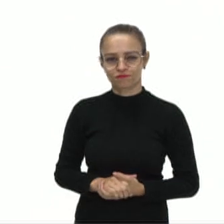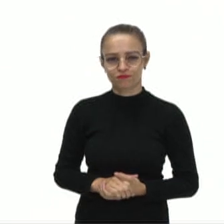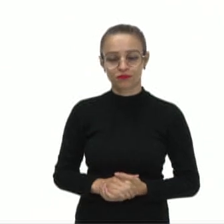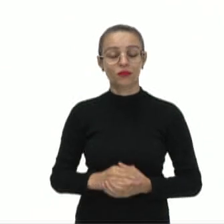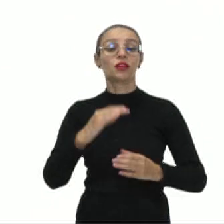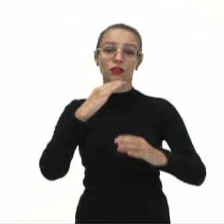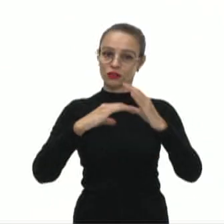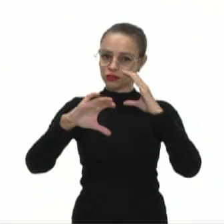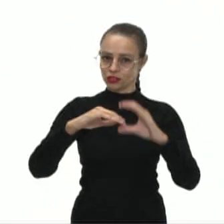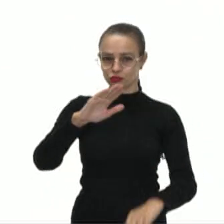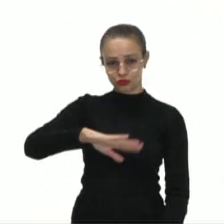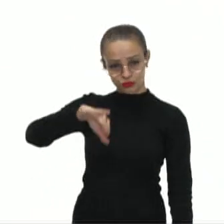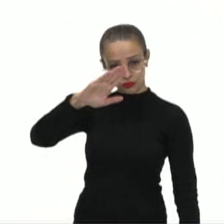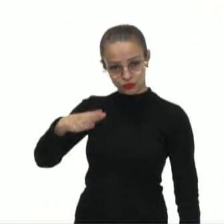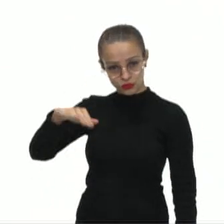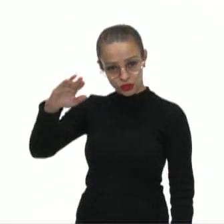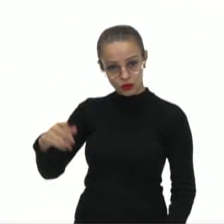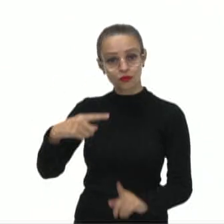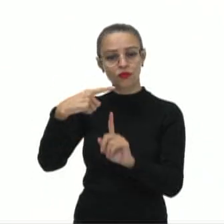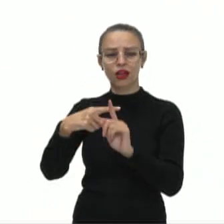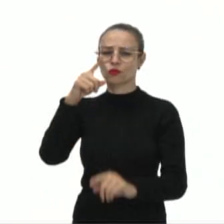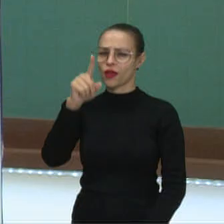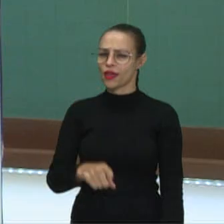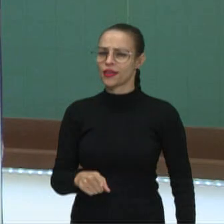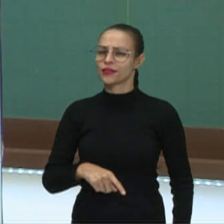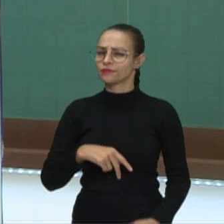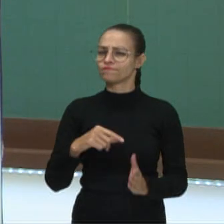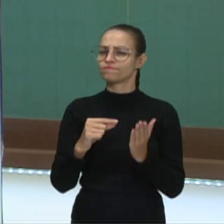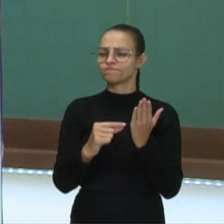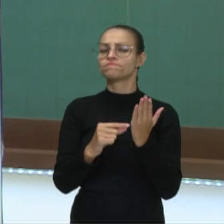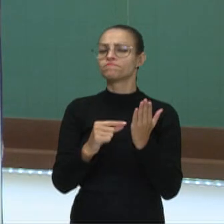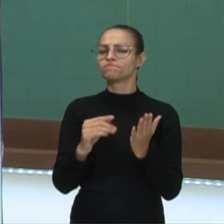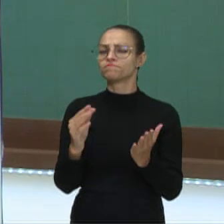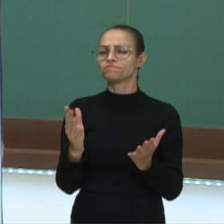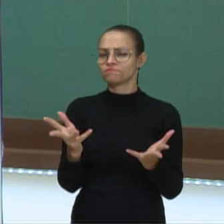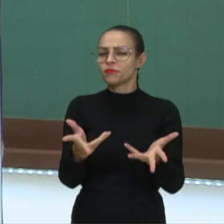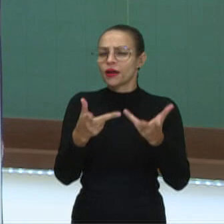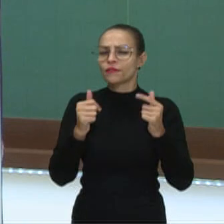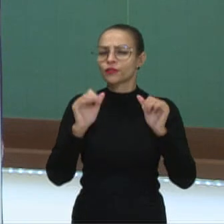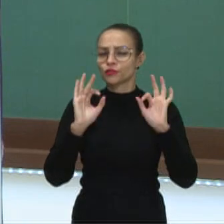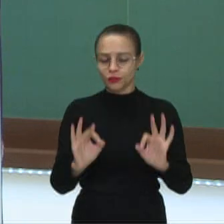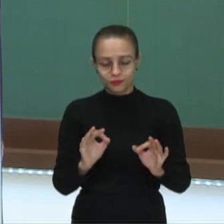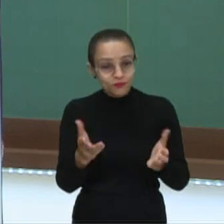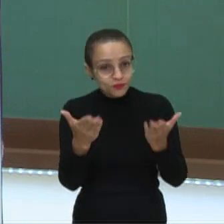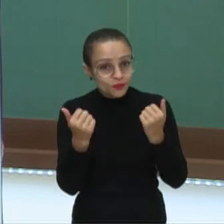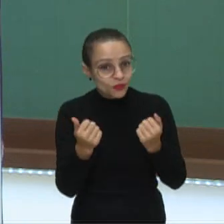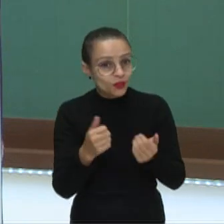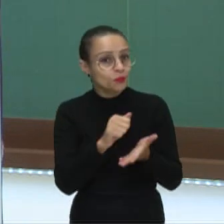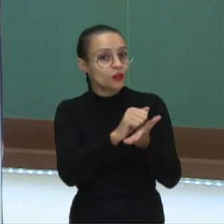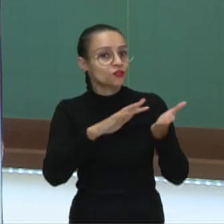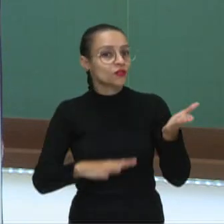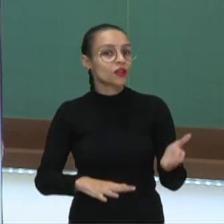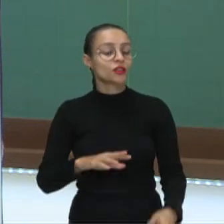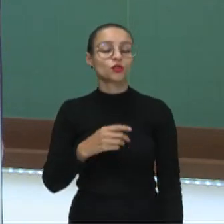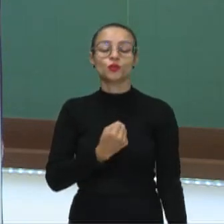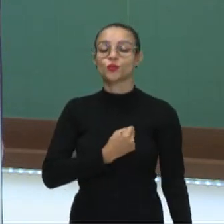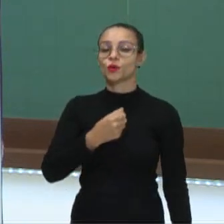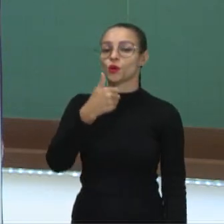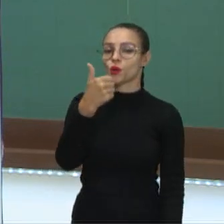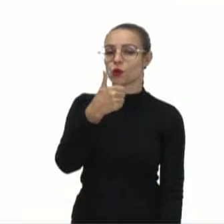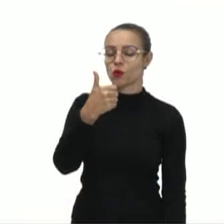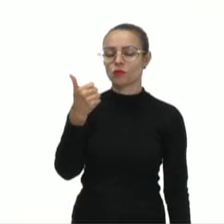do Calvário é uma obra-prima inquestionável. Então eu te convido a resolver a atividade 1 agora conosco